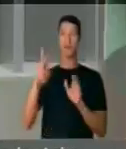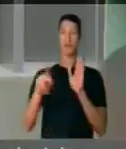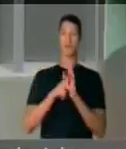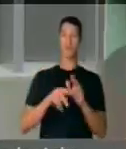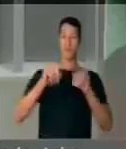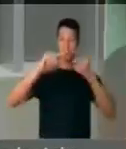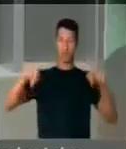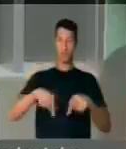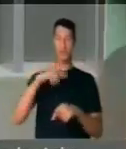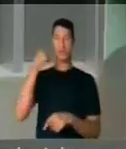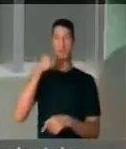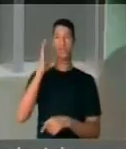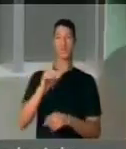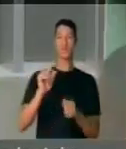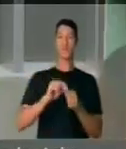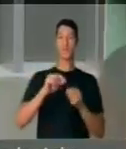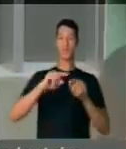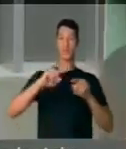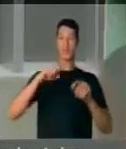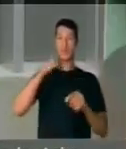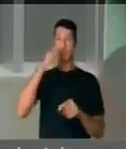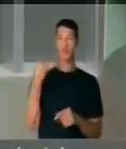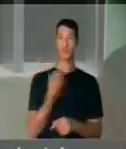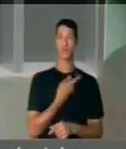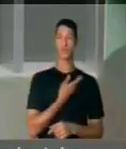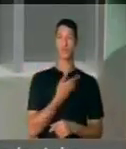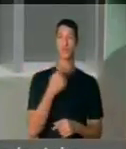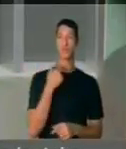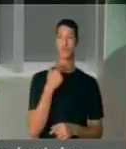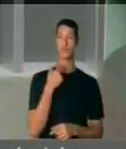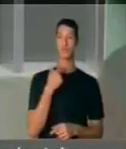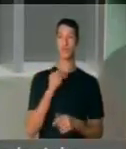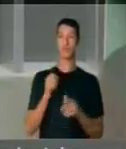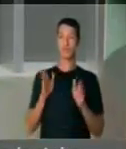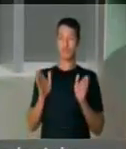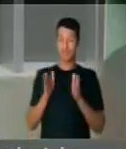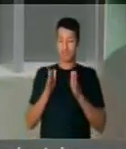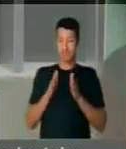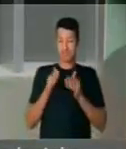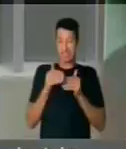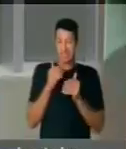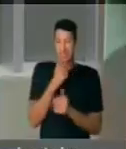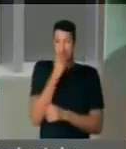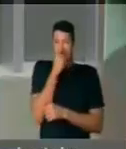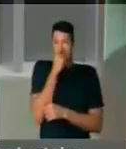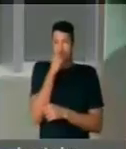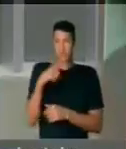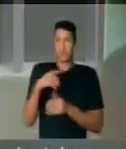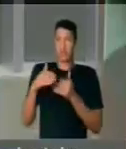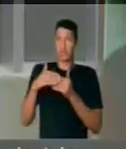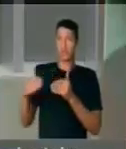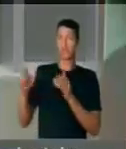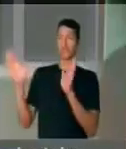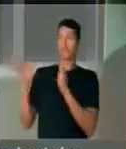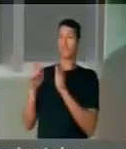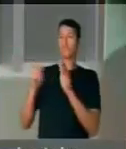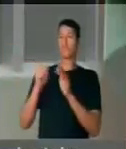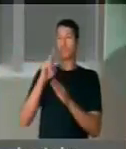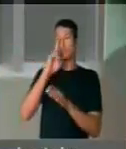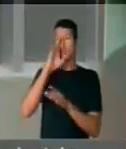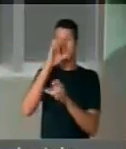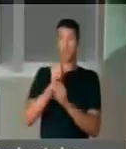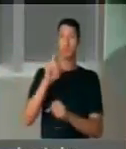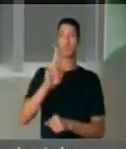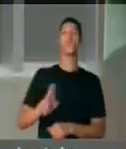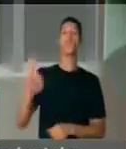de deputados, como já fez o Senado. Nossos colegas não podem ficar apertados nos seus gabinetes, tendo um espaço como aquele que pode ser